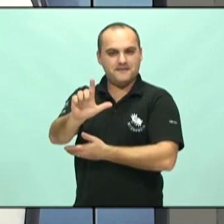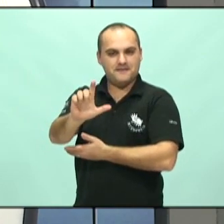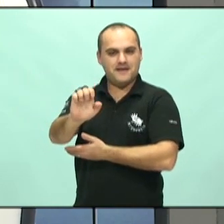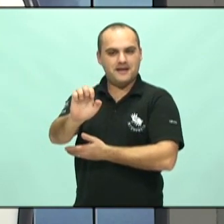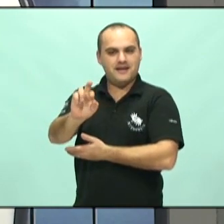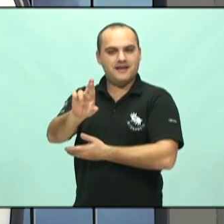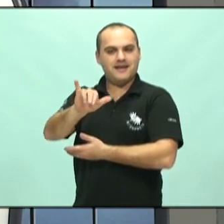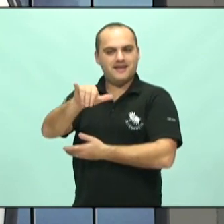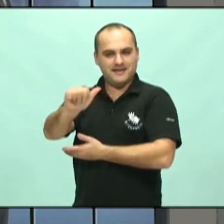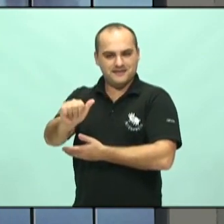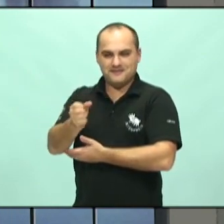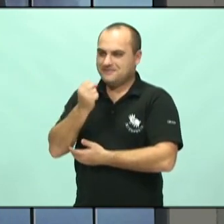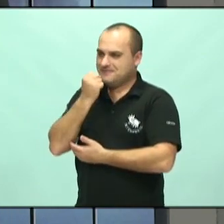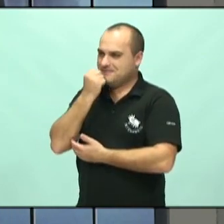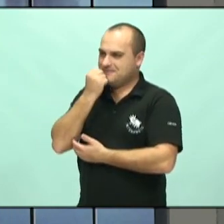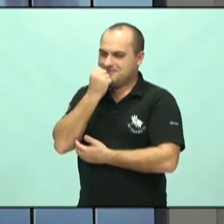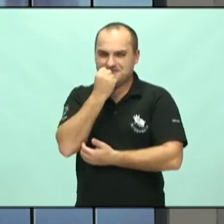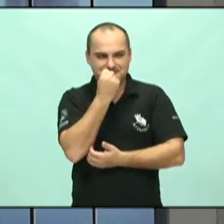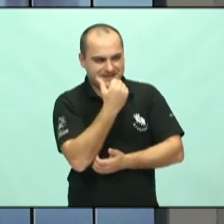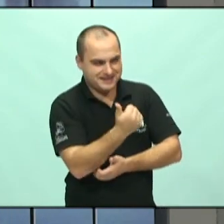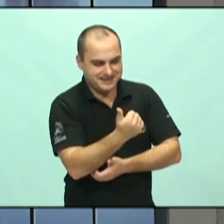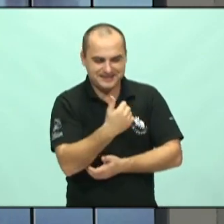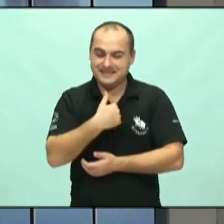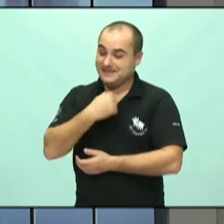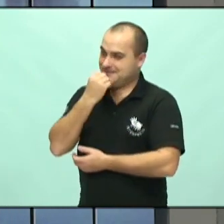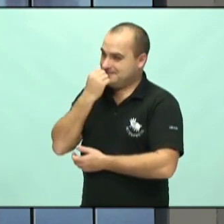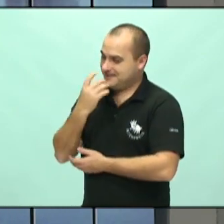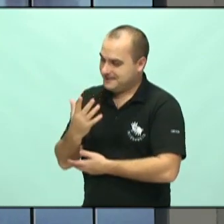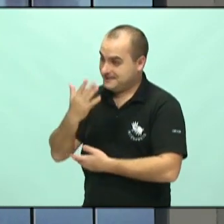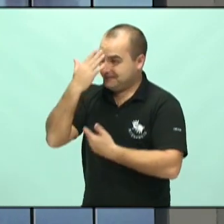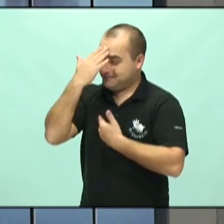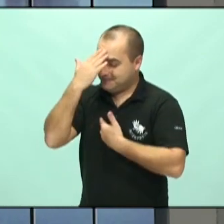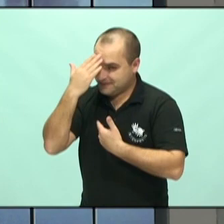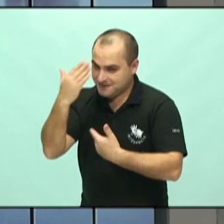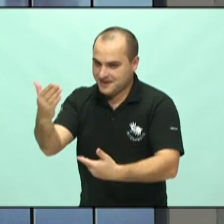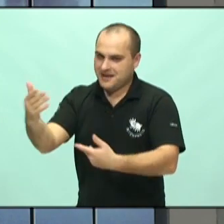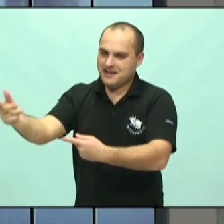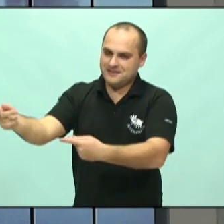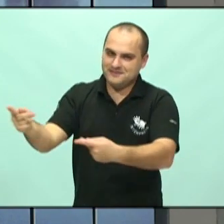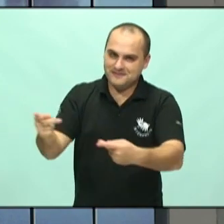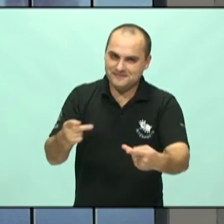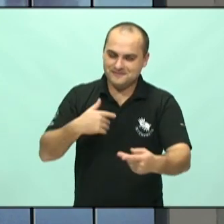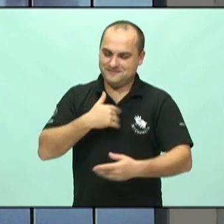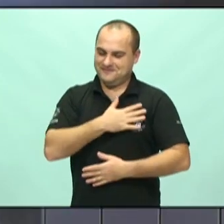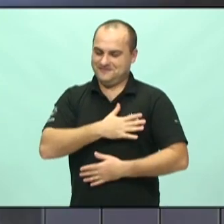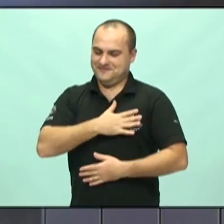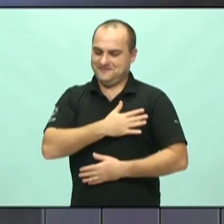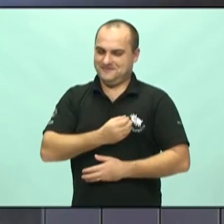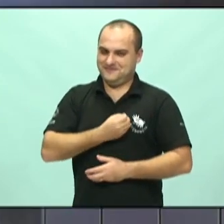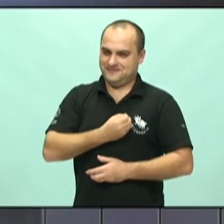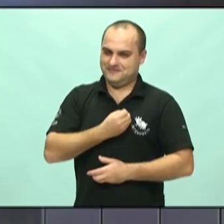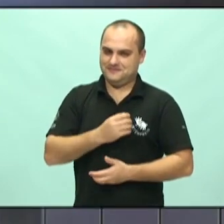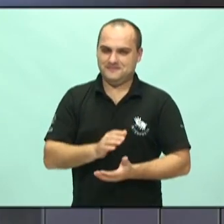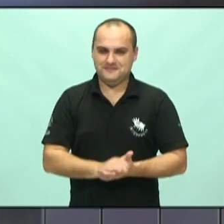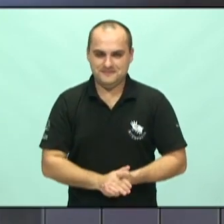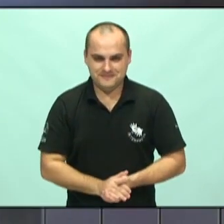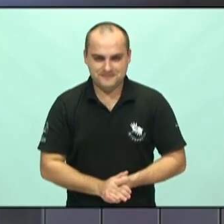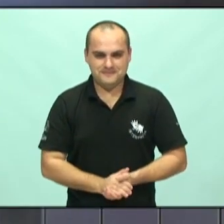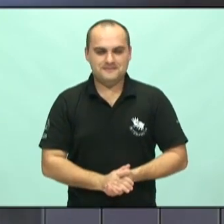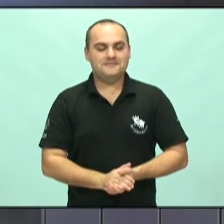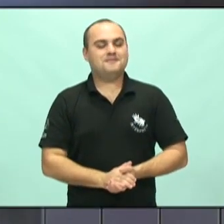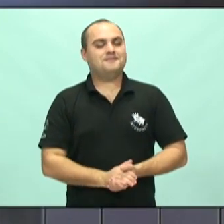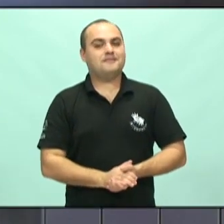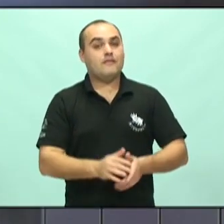teatro. Tudo bem, Valéria? Eu estou bem. Muito obrigada pelo convite, é um prazer estar aqui. Nós que agradecemos a